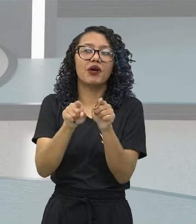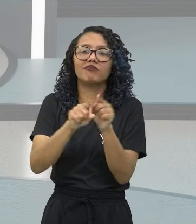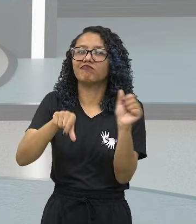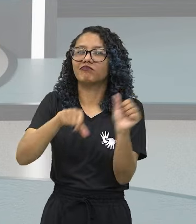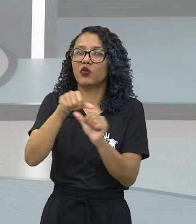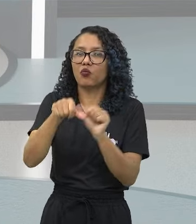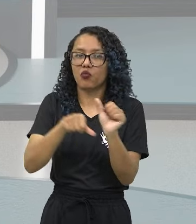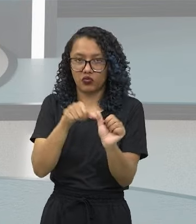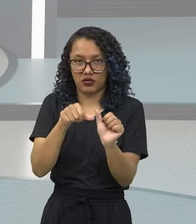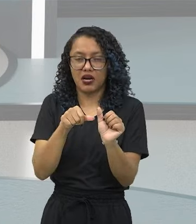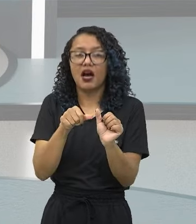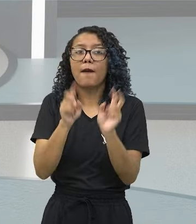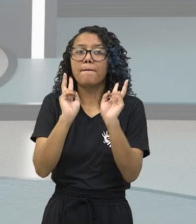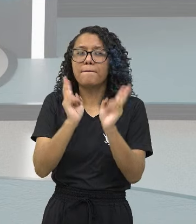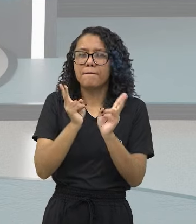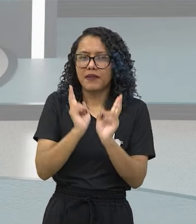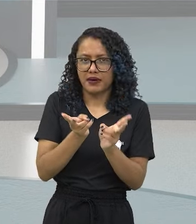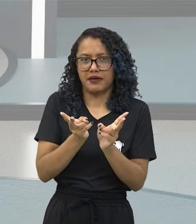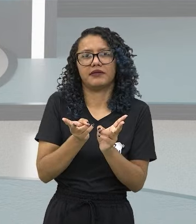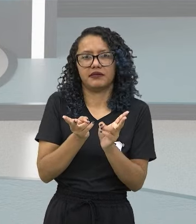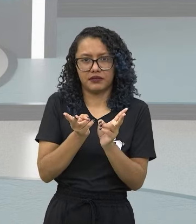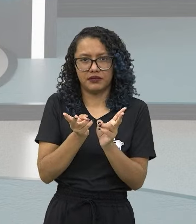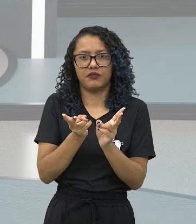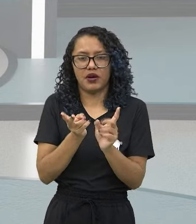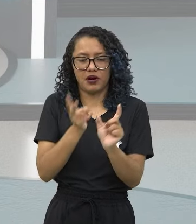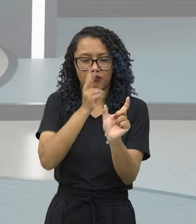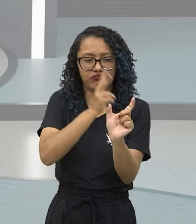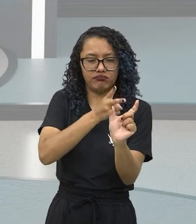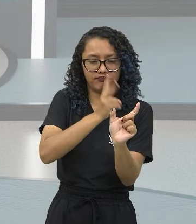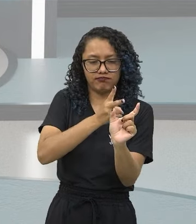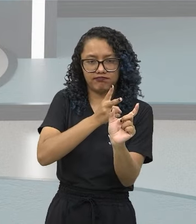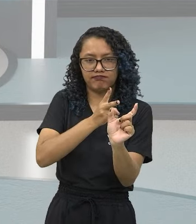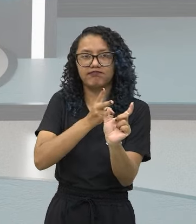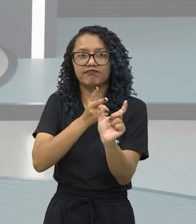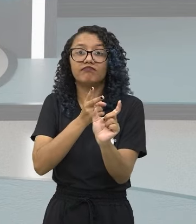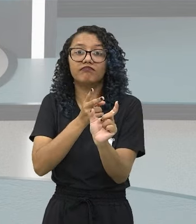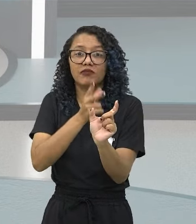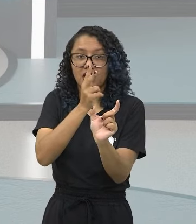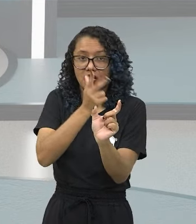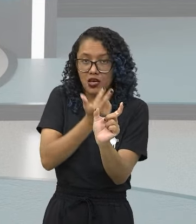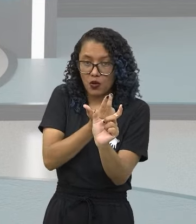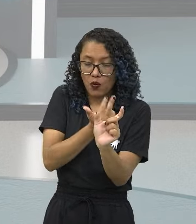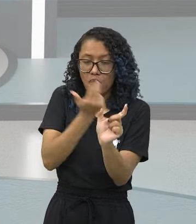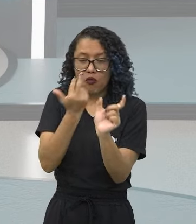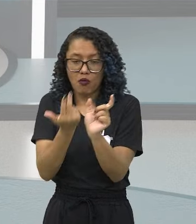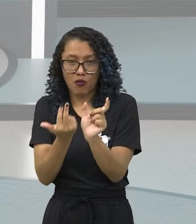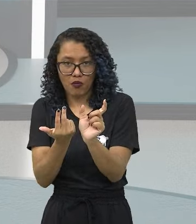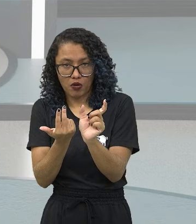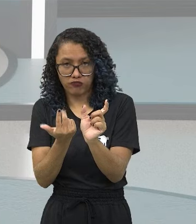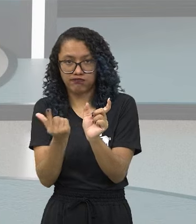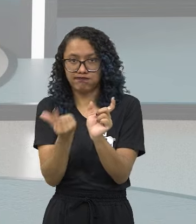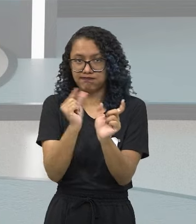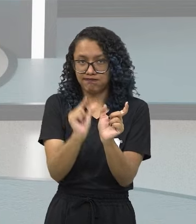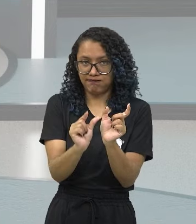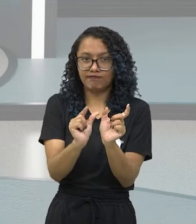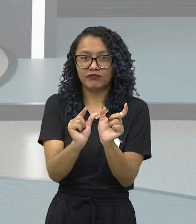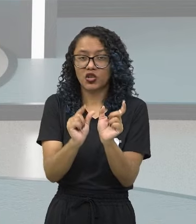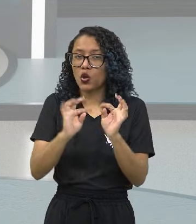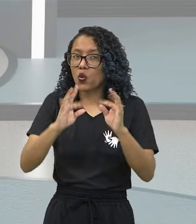raiz quanto as terminações, elas serão comuns em todas as conjugações. E